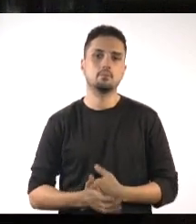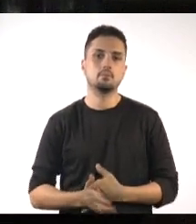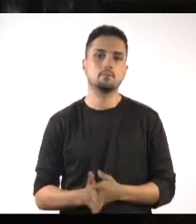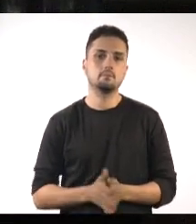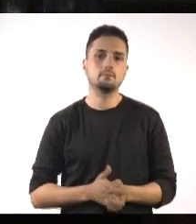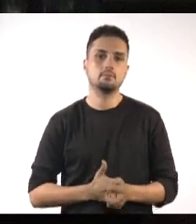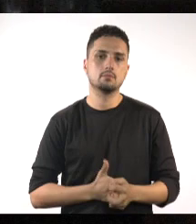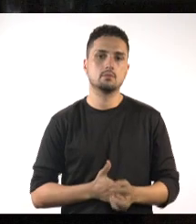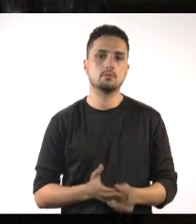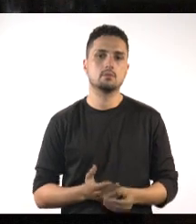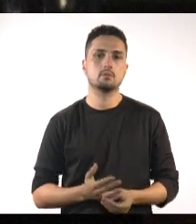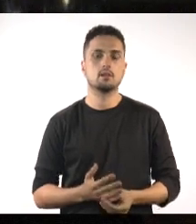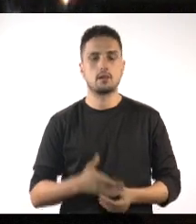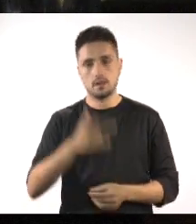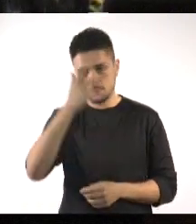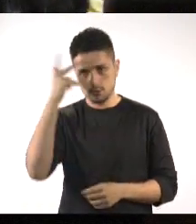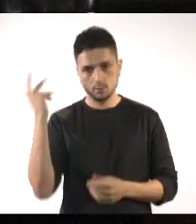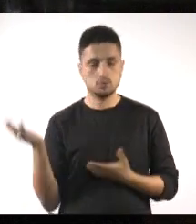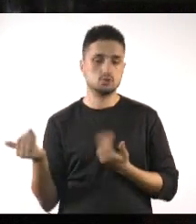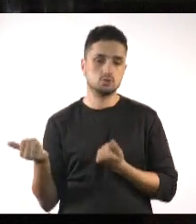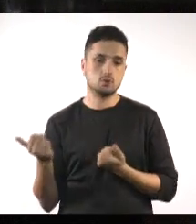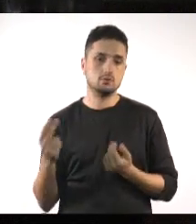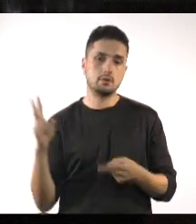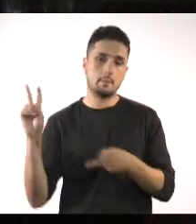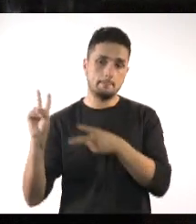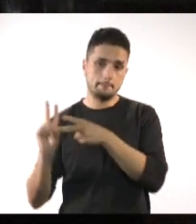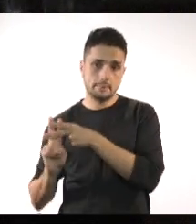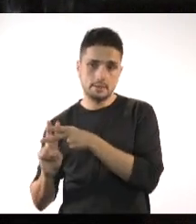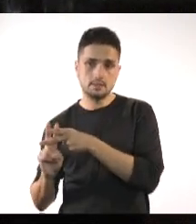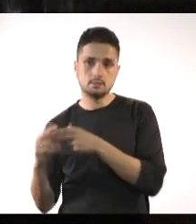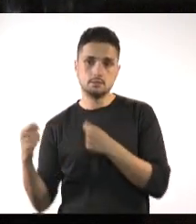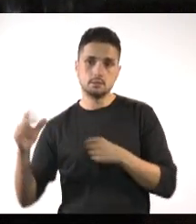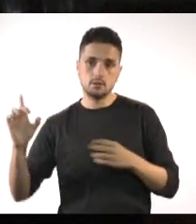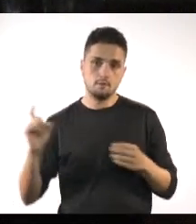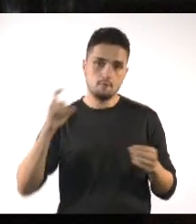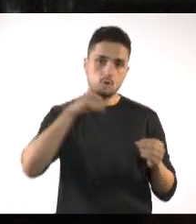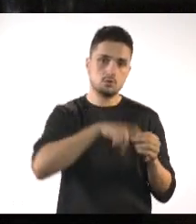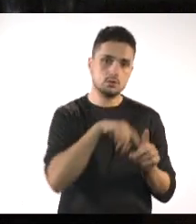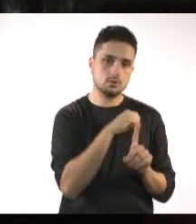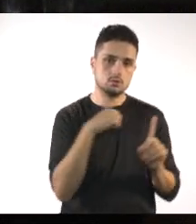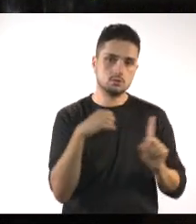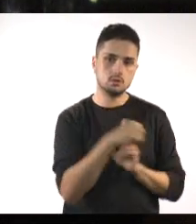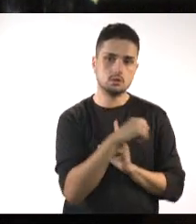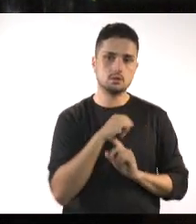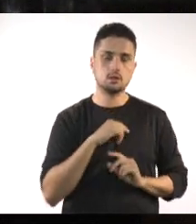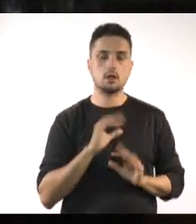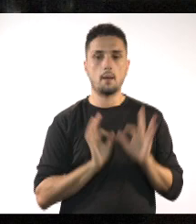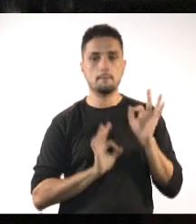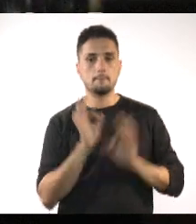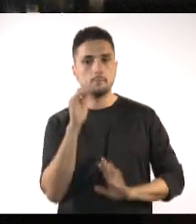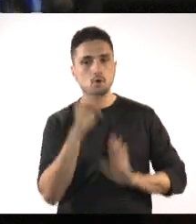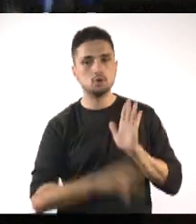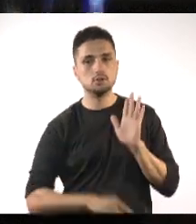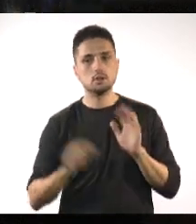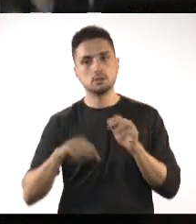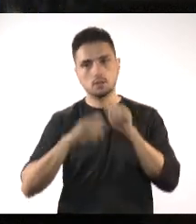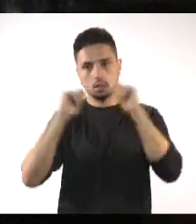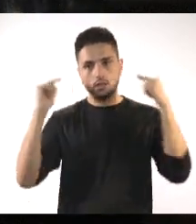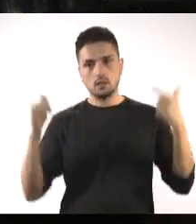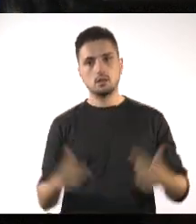de ressocialização, né, que estão no Degase. Há todo um projeto que passa por essa casa, de